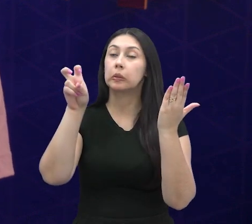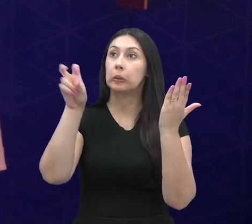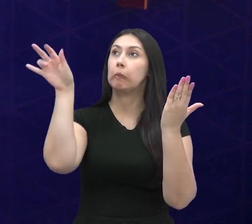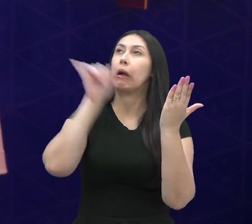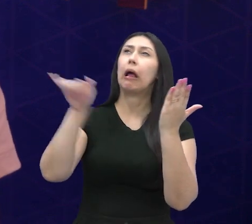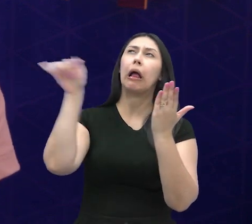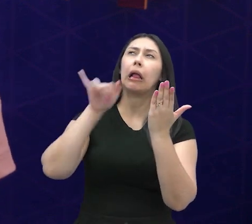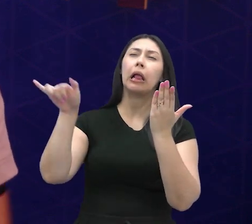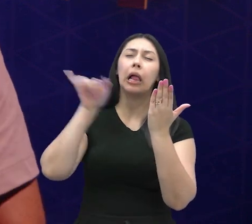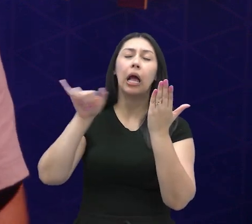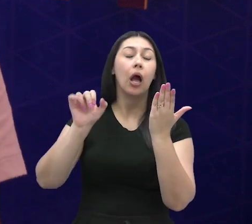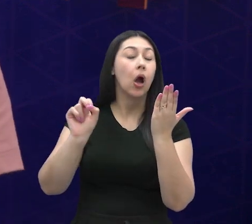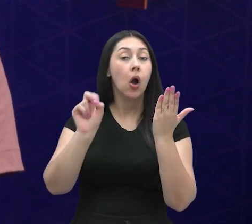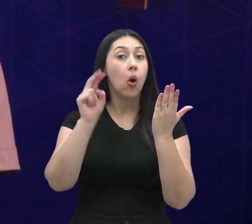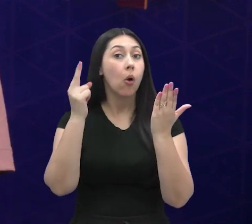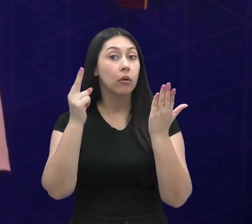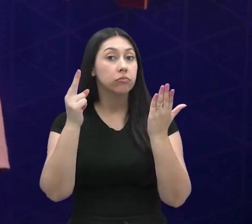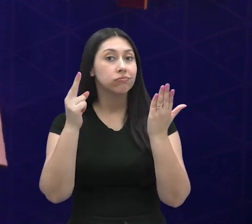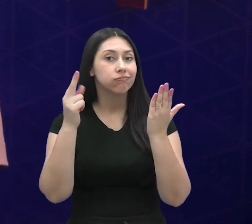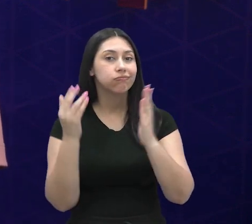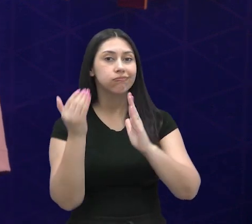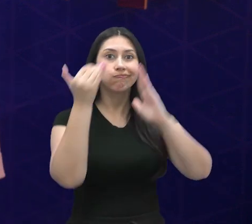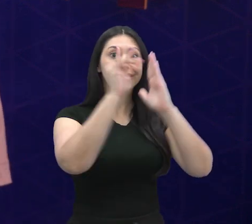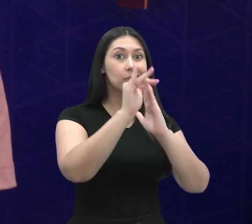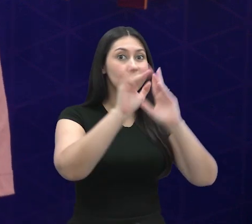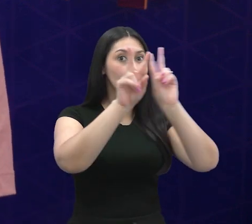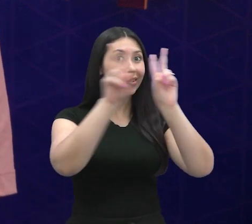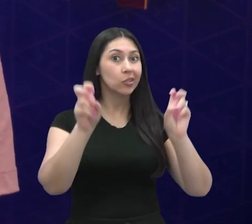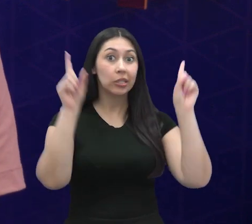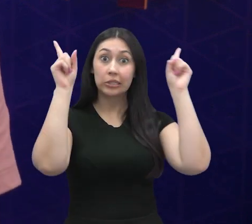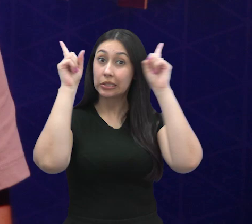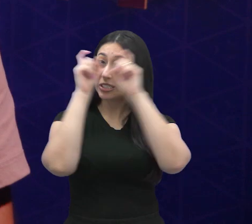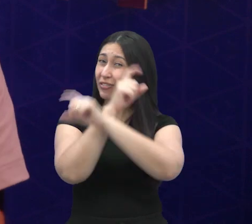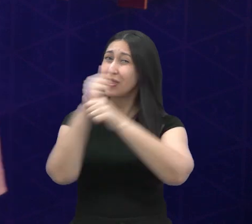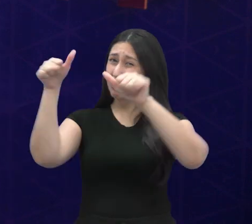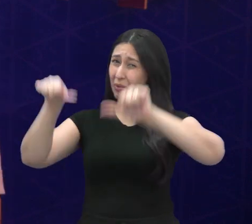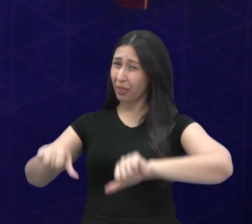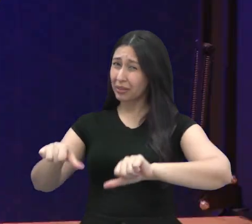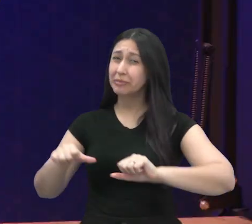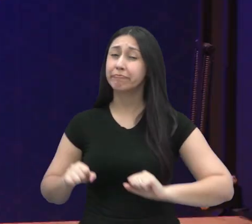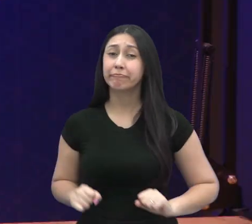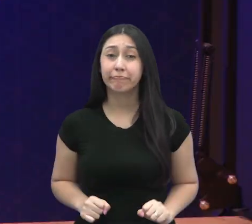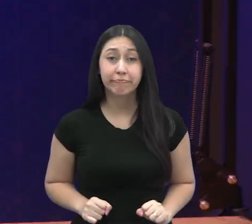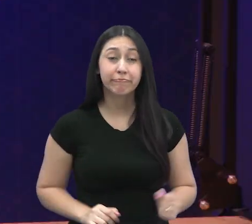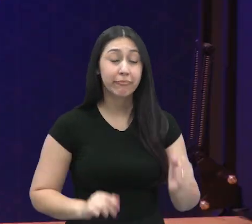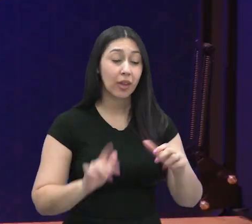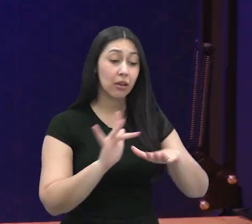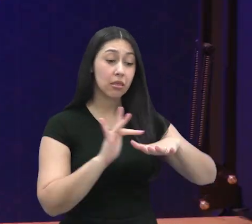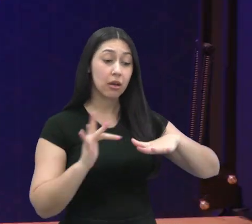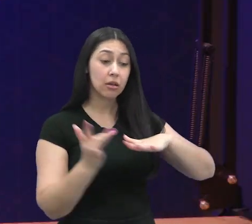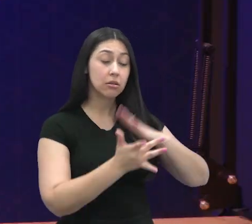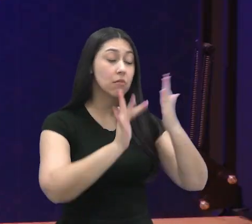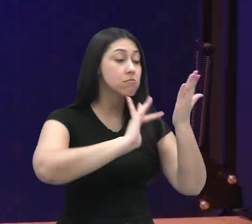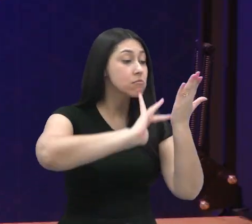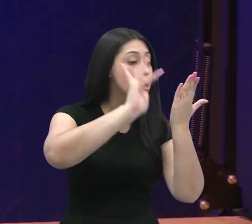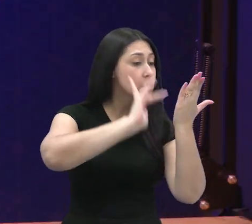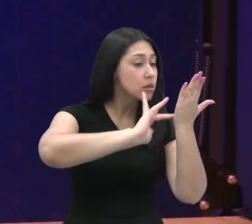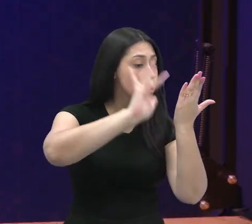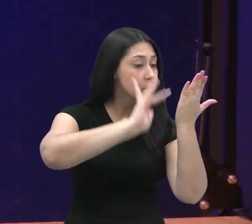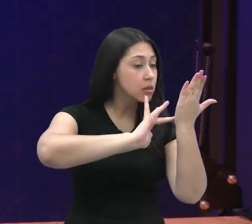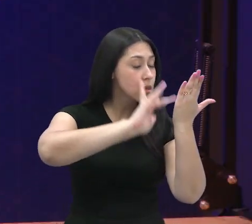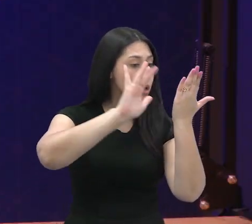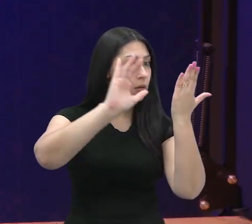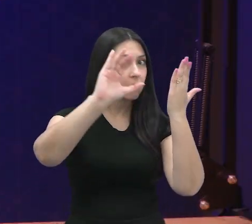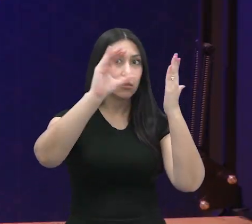mais sensacionalistas ou publicações polêmicas e nada positivas. Acessar as redes sociais com todos